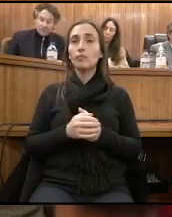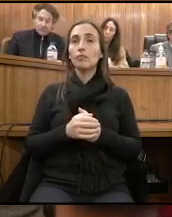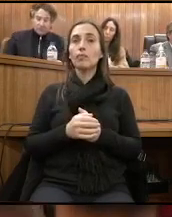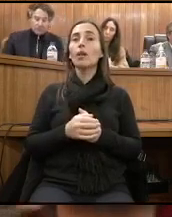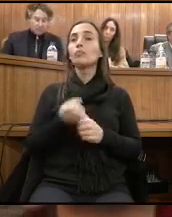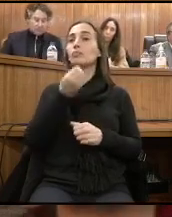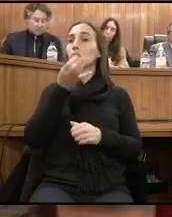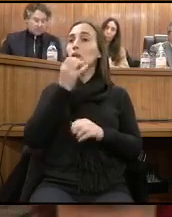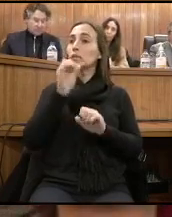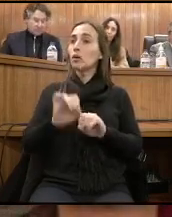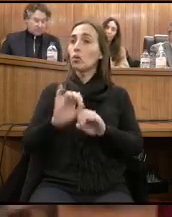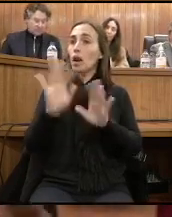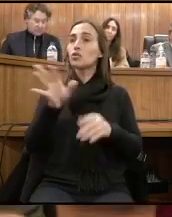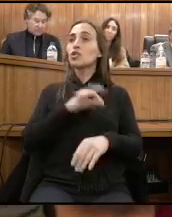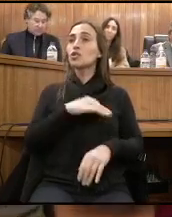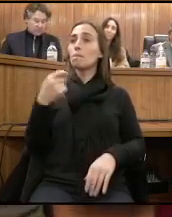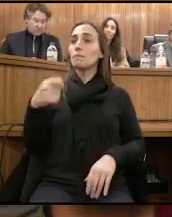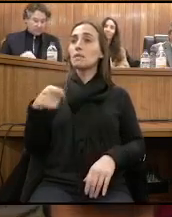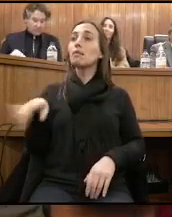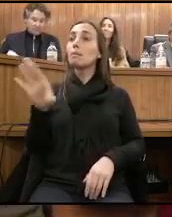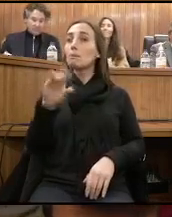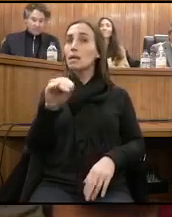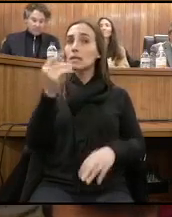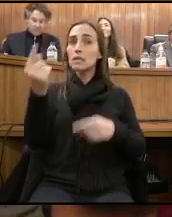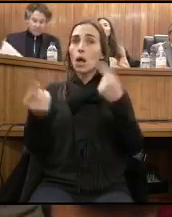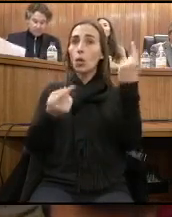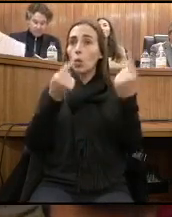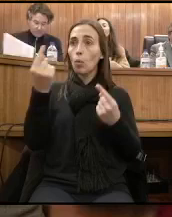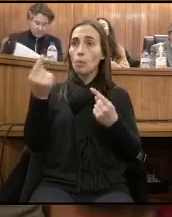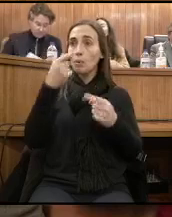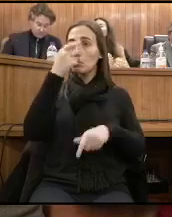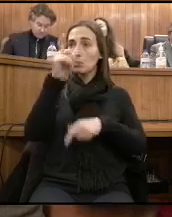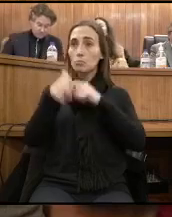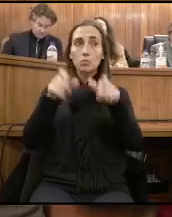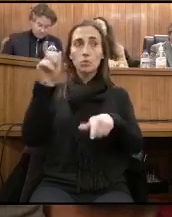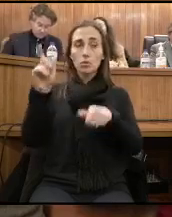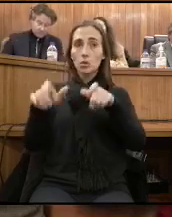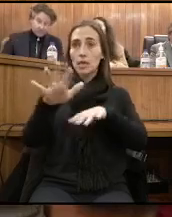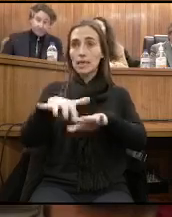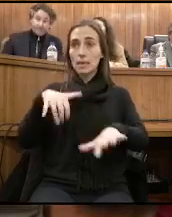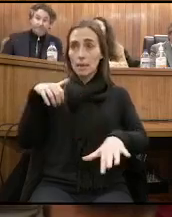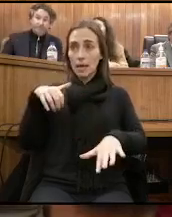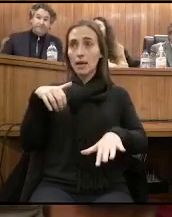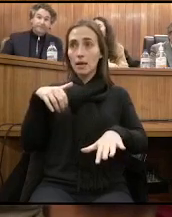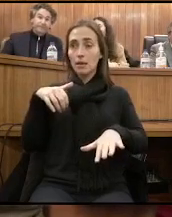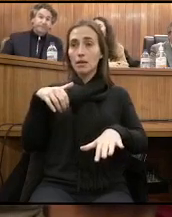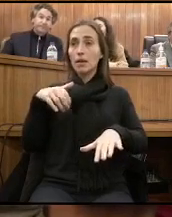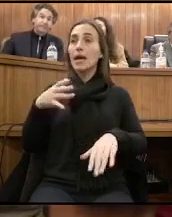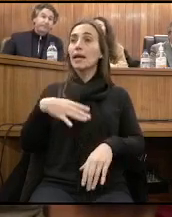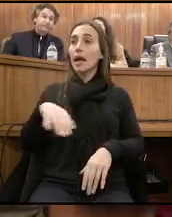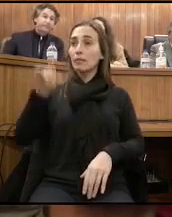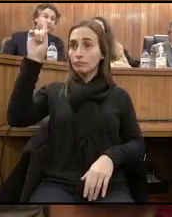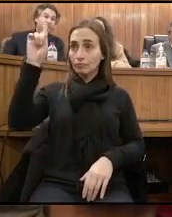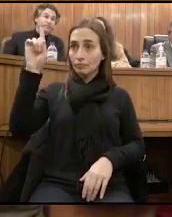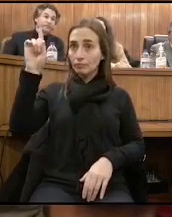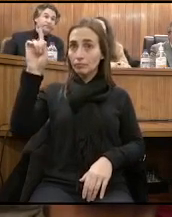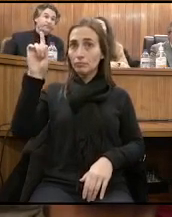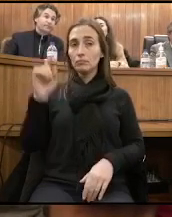Depois deste esclarecimento, Sr. Presidente, mais algum membro da Assembleia quer